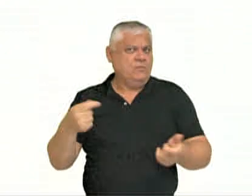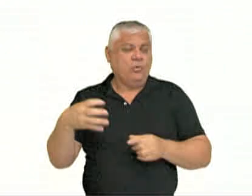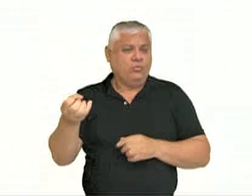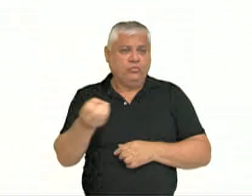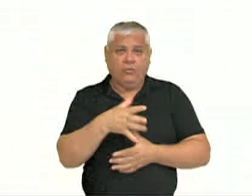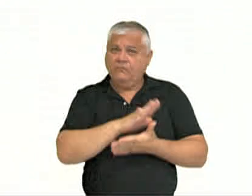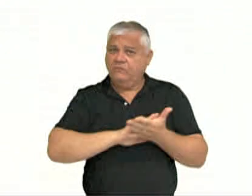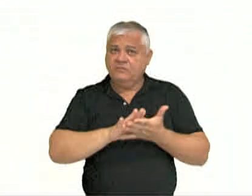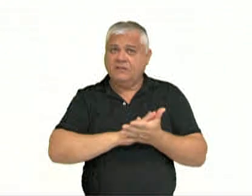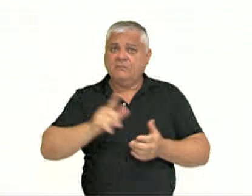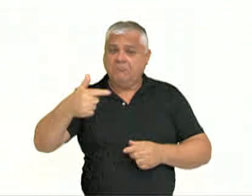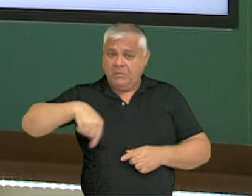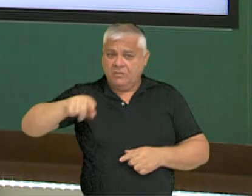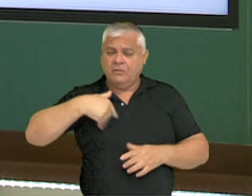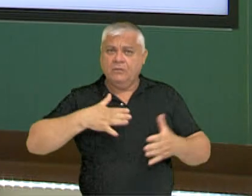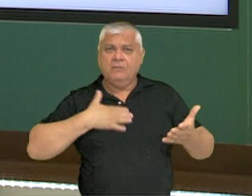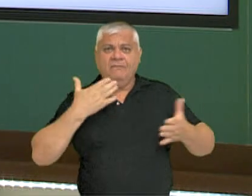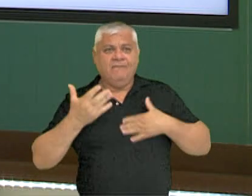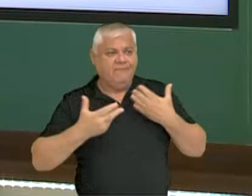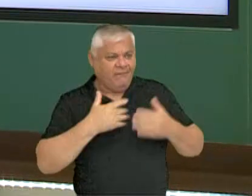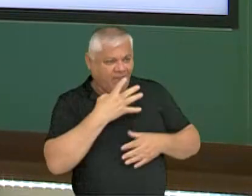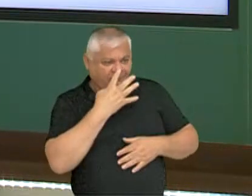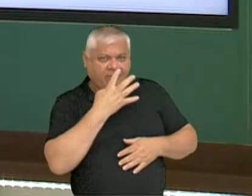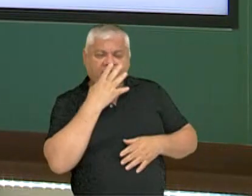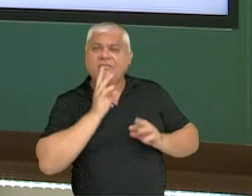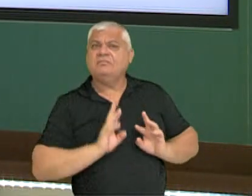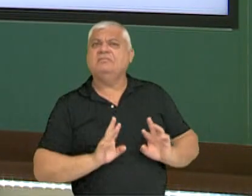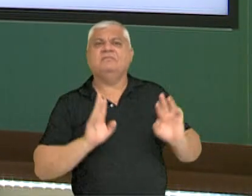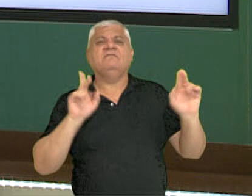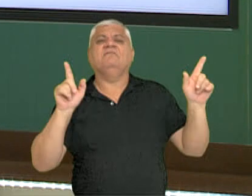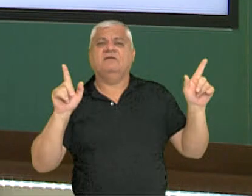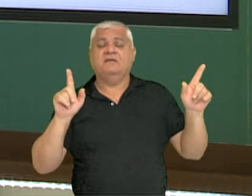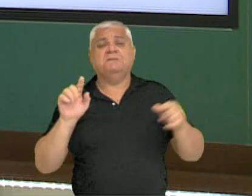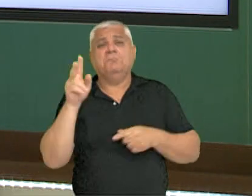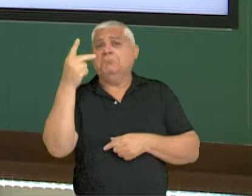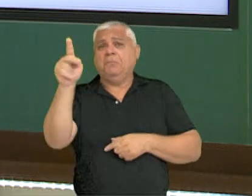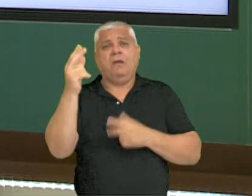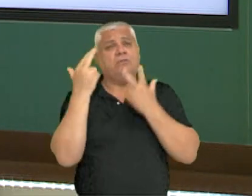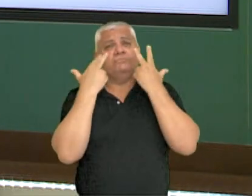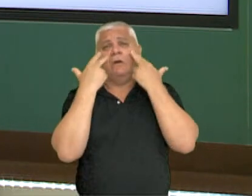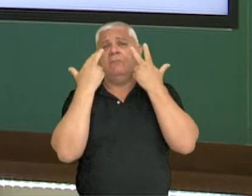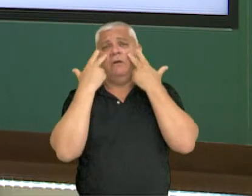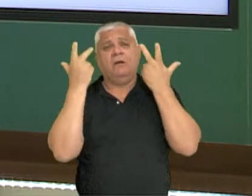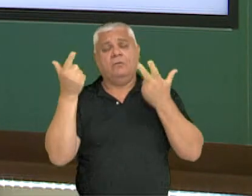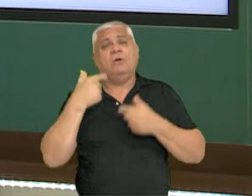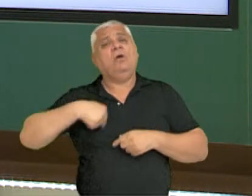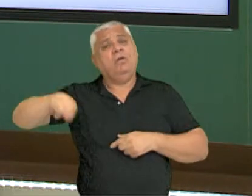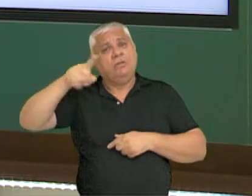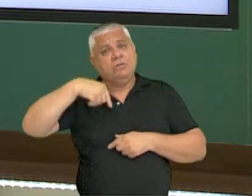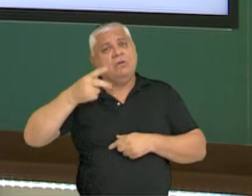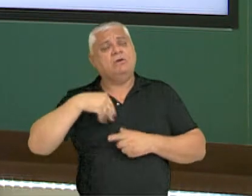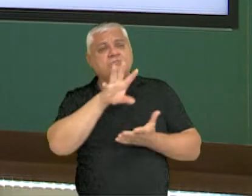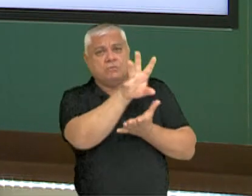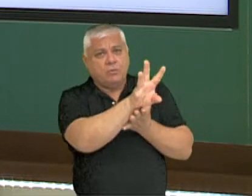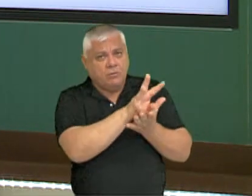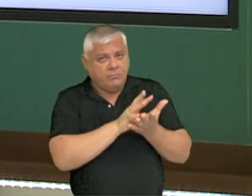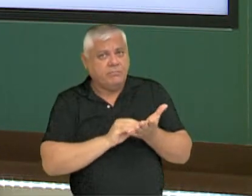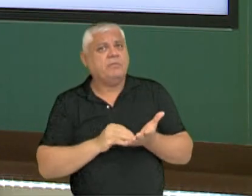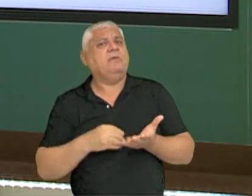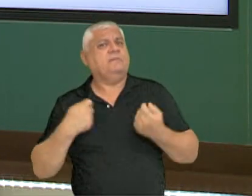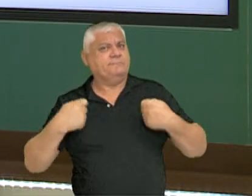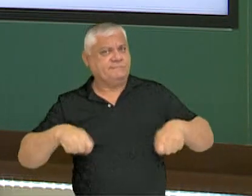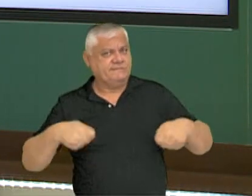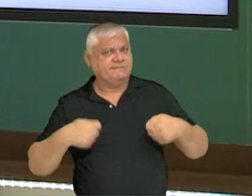Para nós é surpreendente, mas para eles isso já é normal, né? Então deveríamos nós também tomarmos algumas atitudes